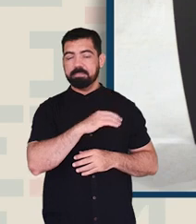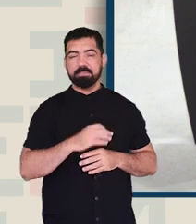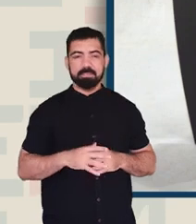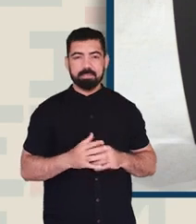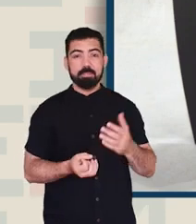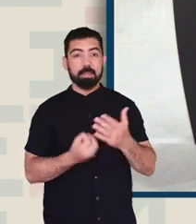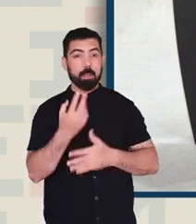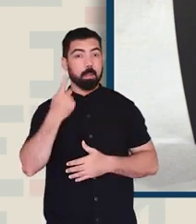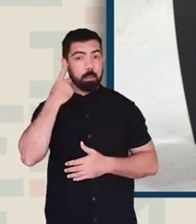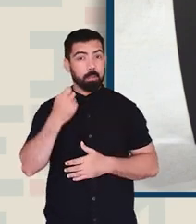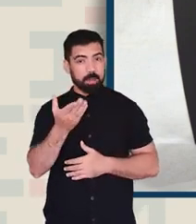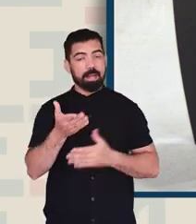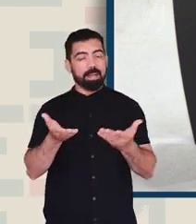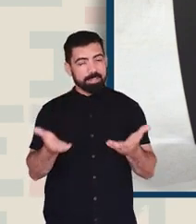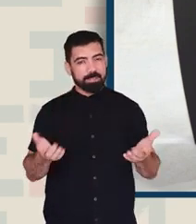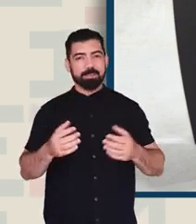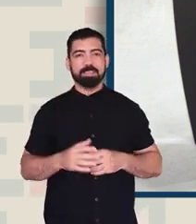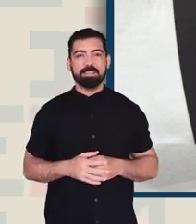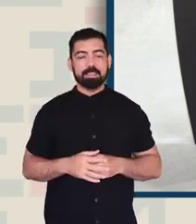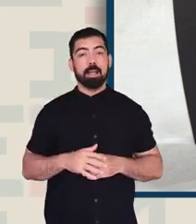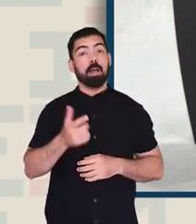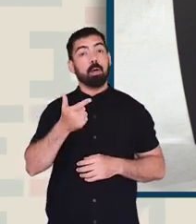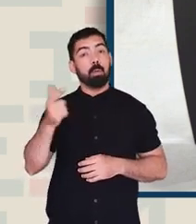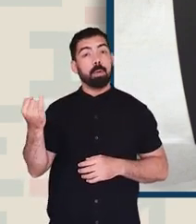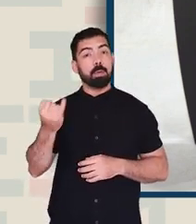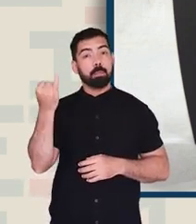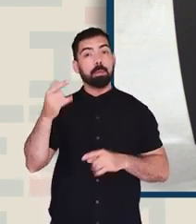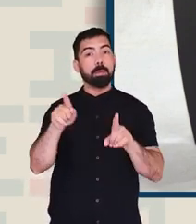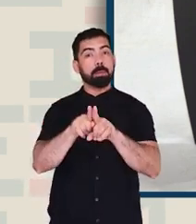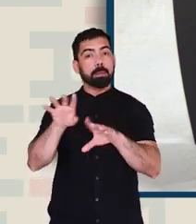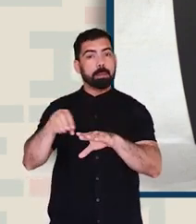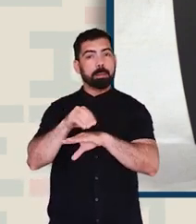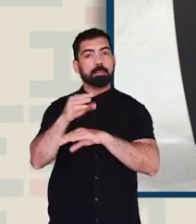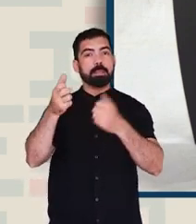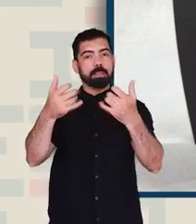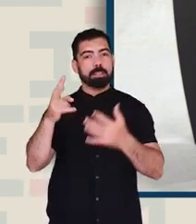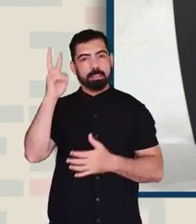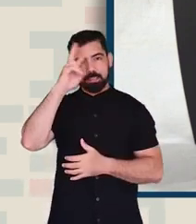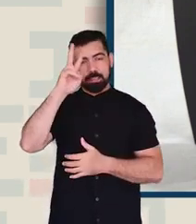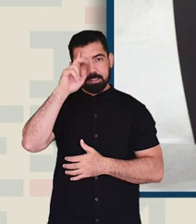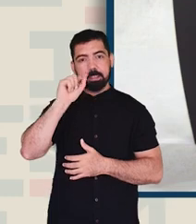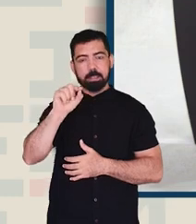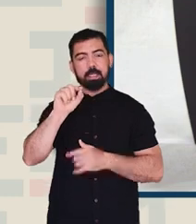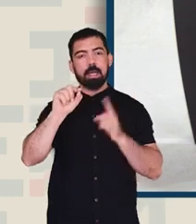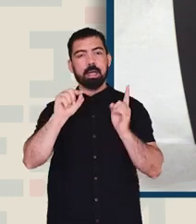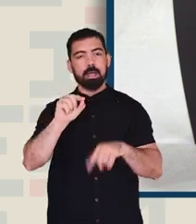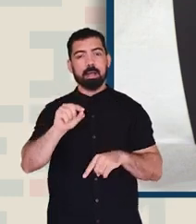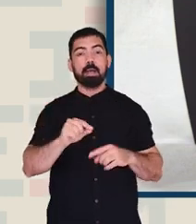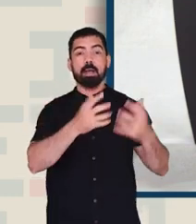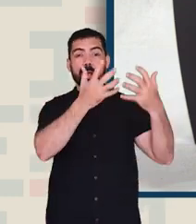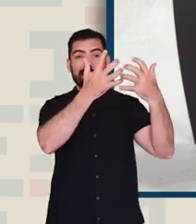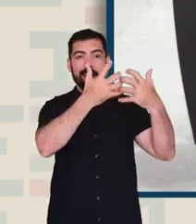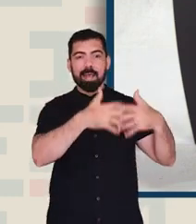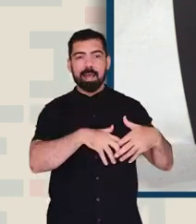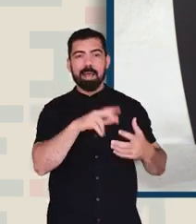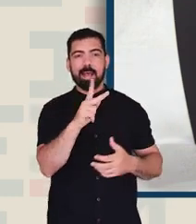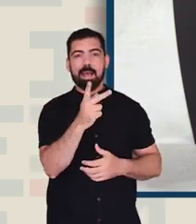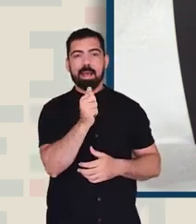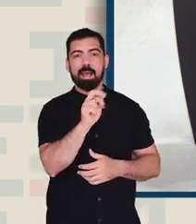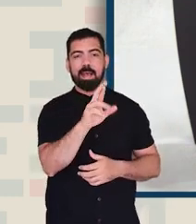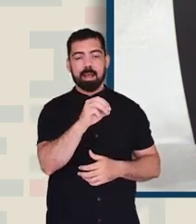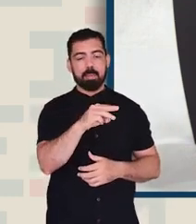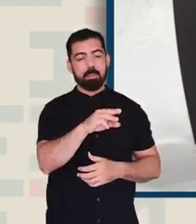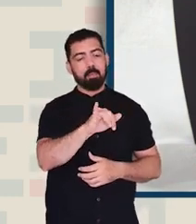Então, com relação à produção de som, é isso. Outra coisa importante para a gente relembrar é com relação à série harmônica.